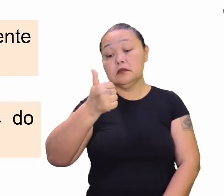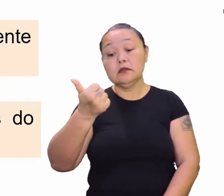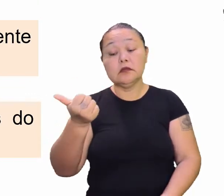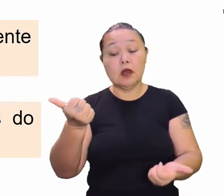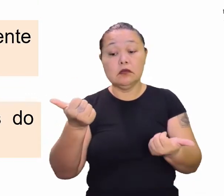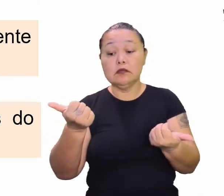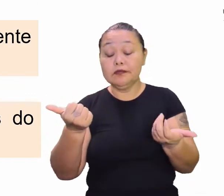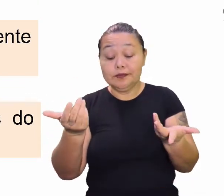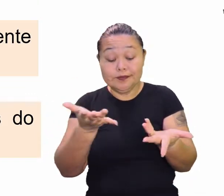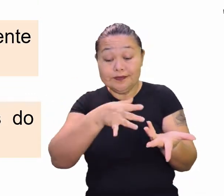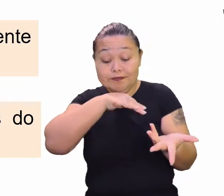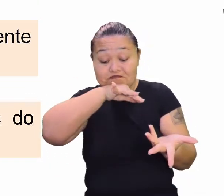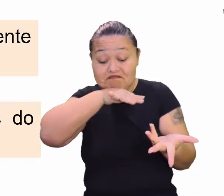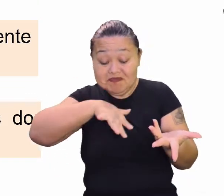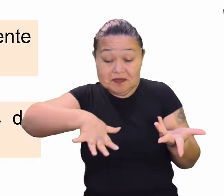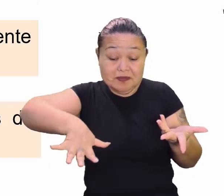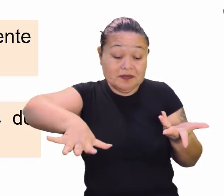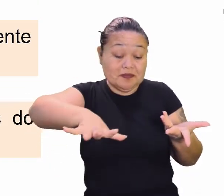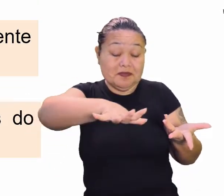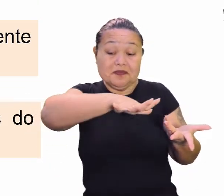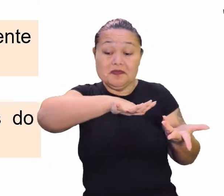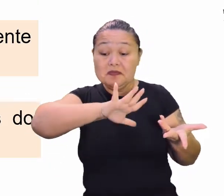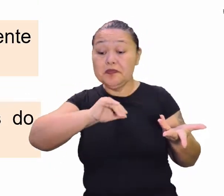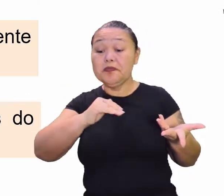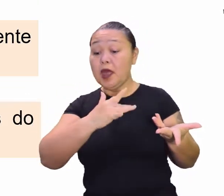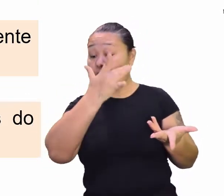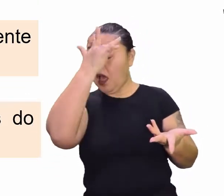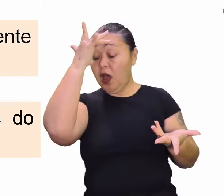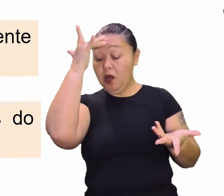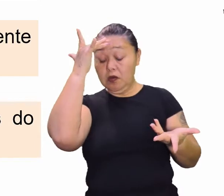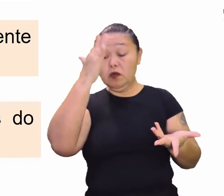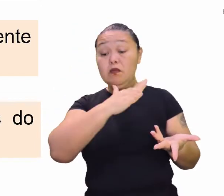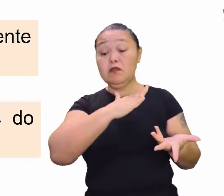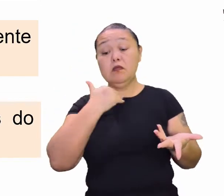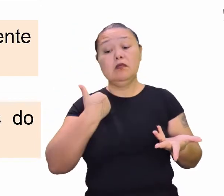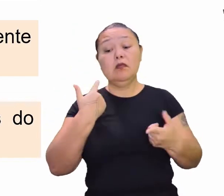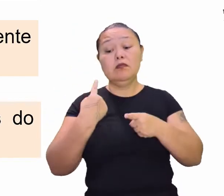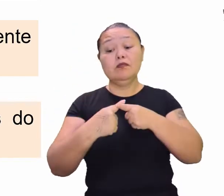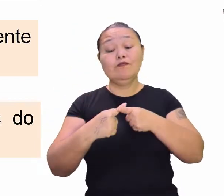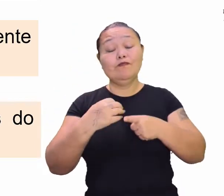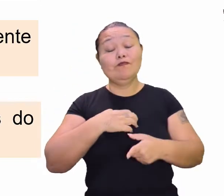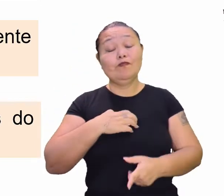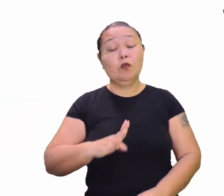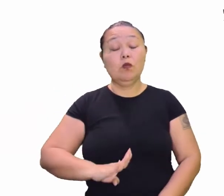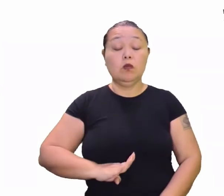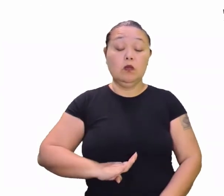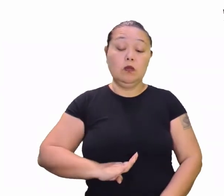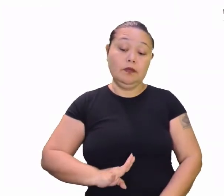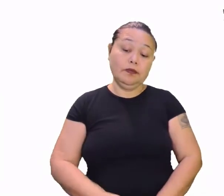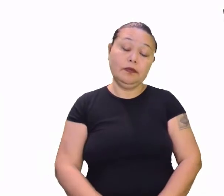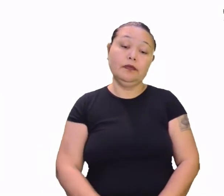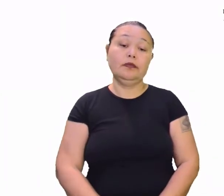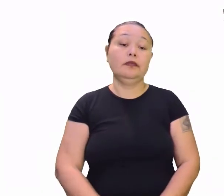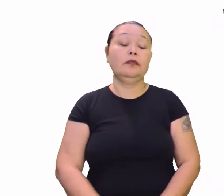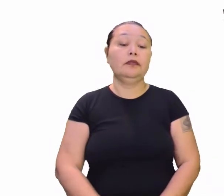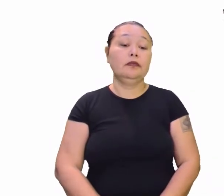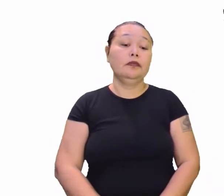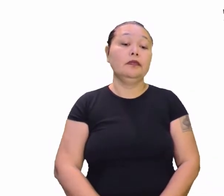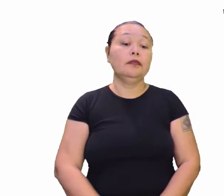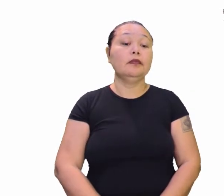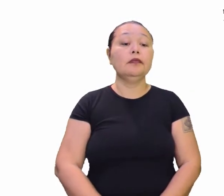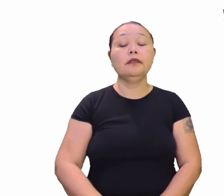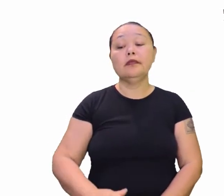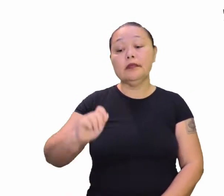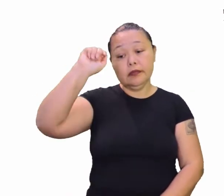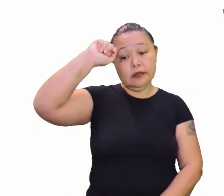caos, Exato. onde o pessoal morre de fome. É um absurdo. E essa